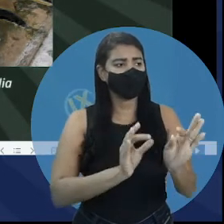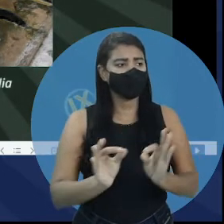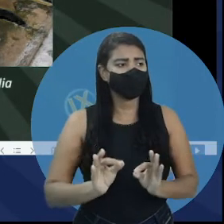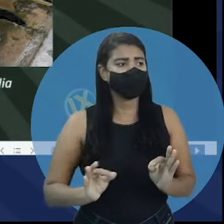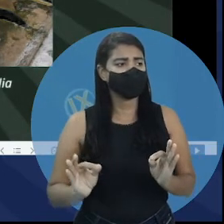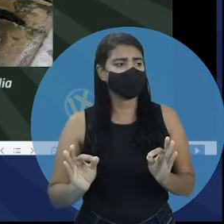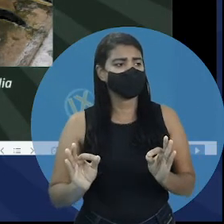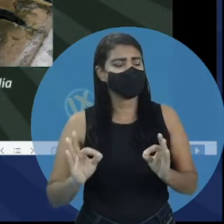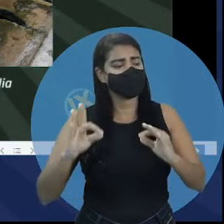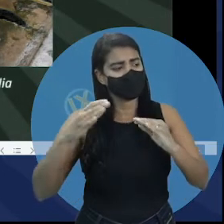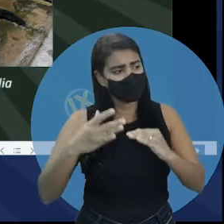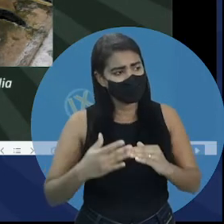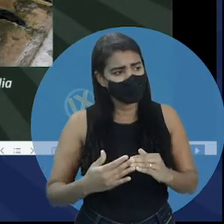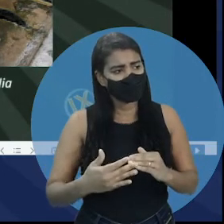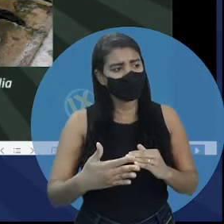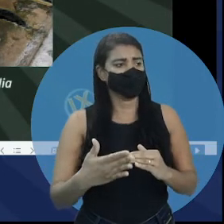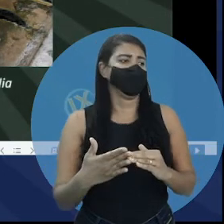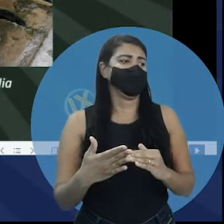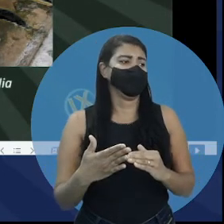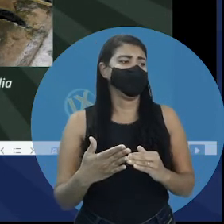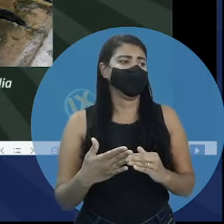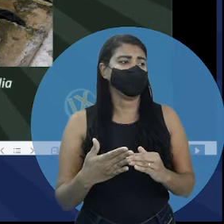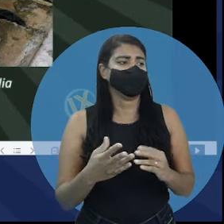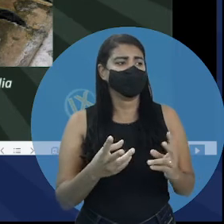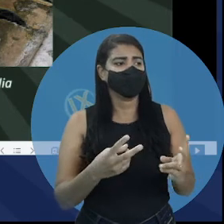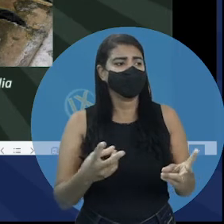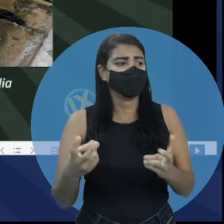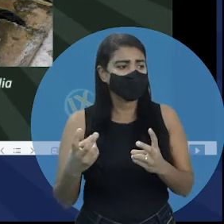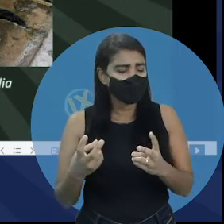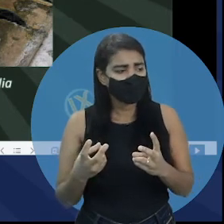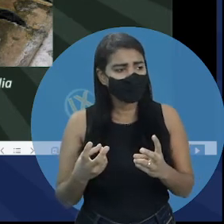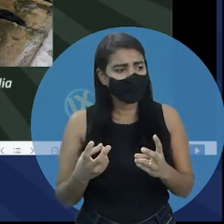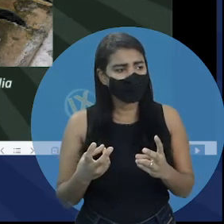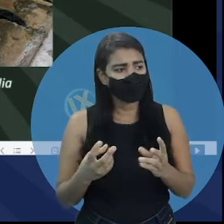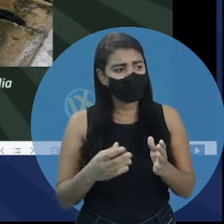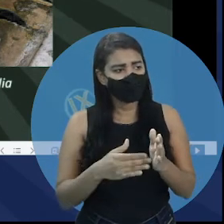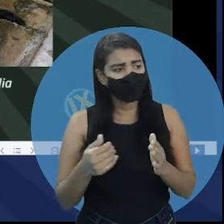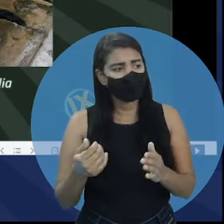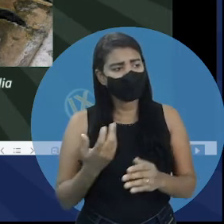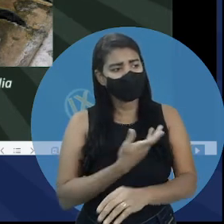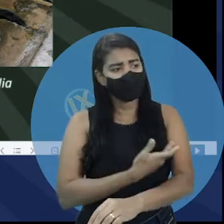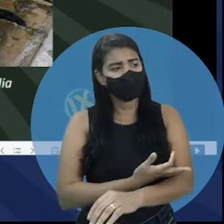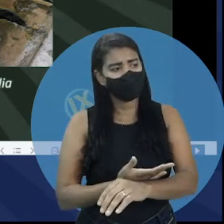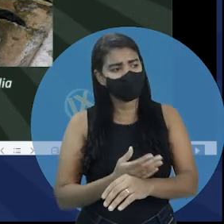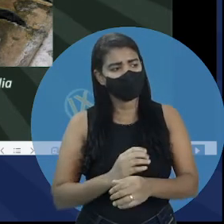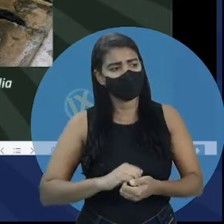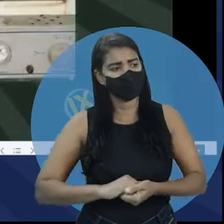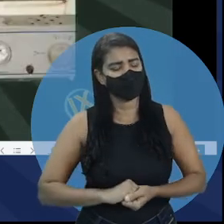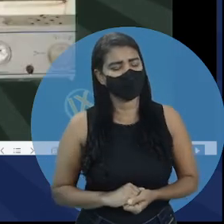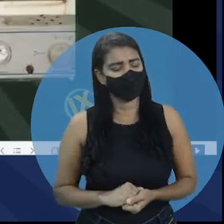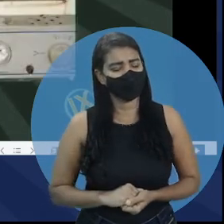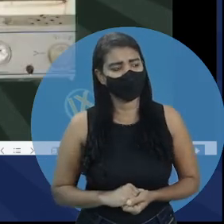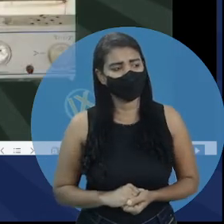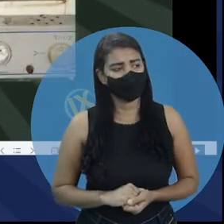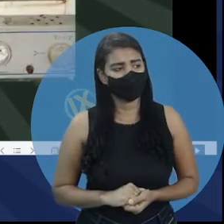os procedimentos para obtenção dos extratos vegetais. Pode passar.